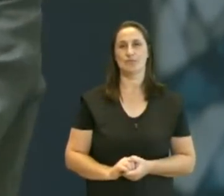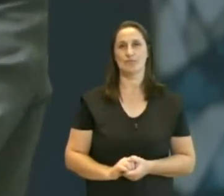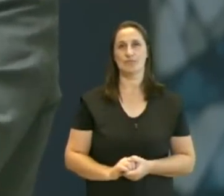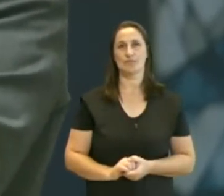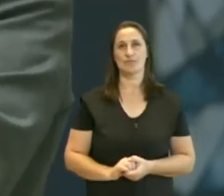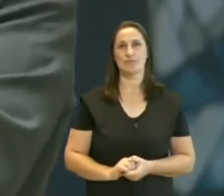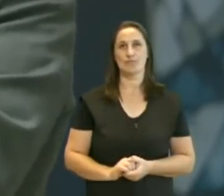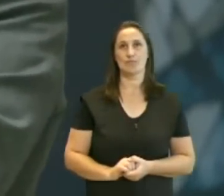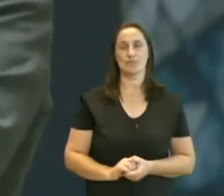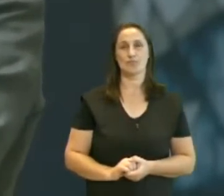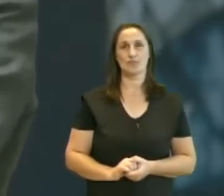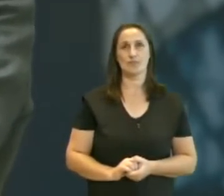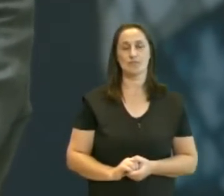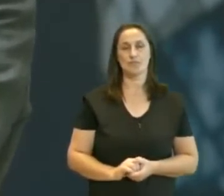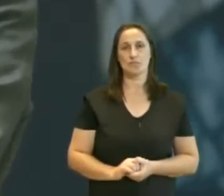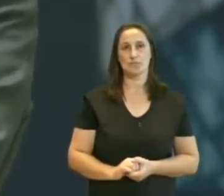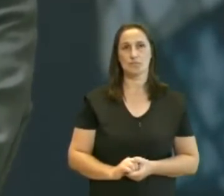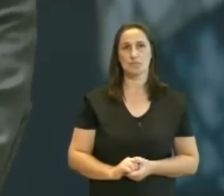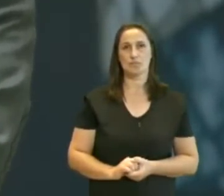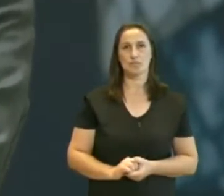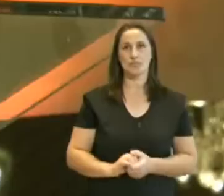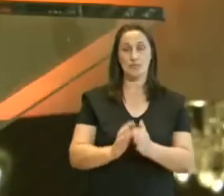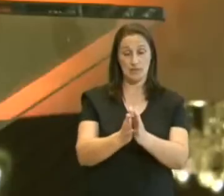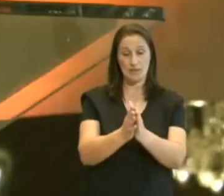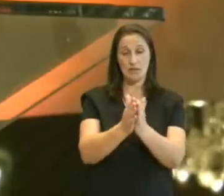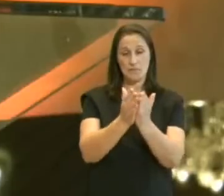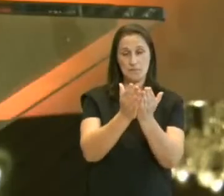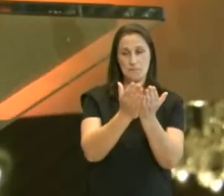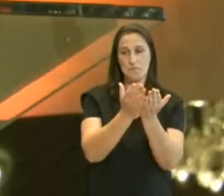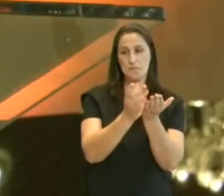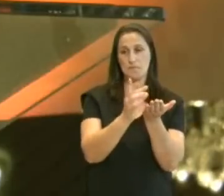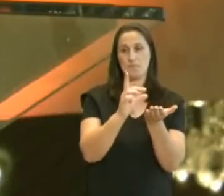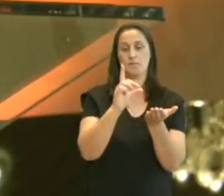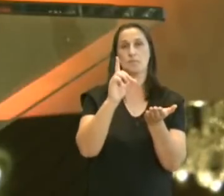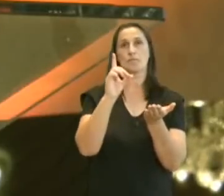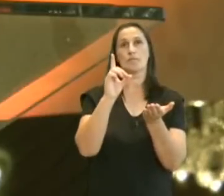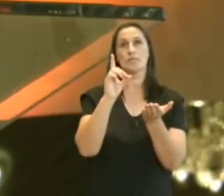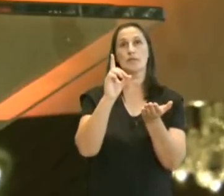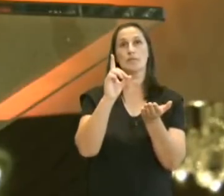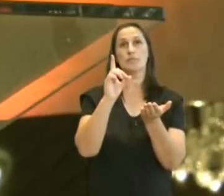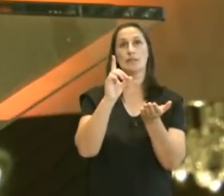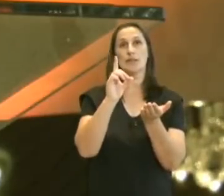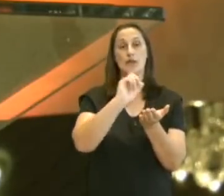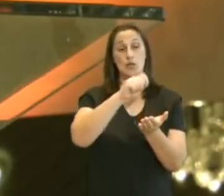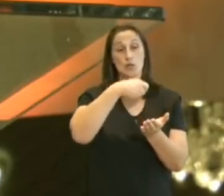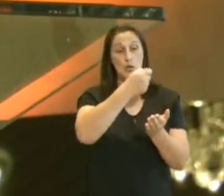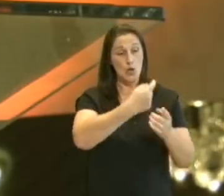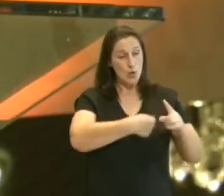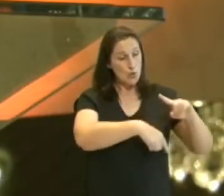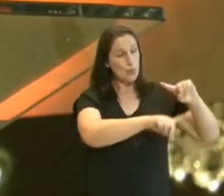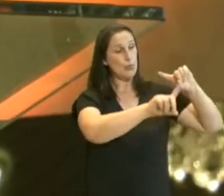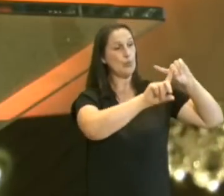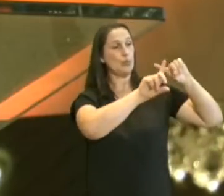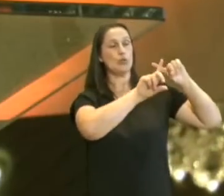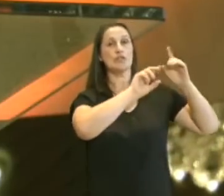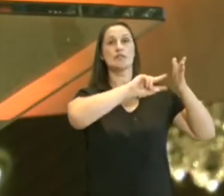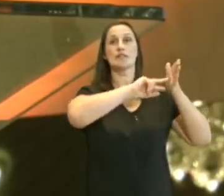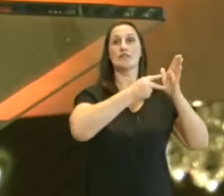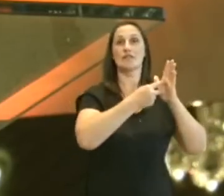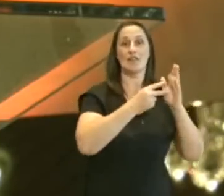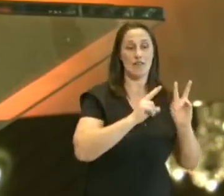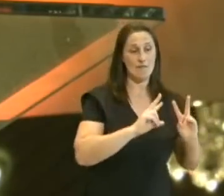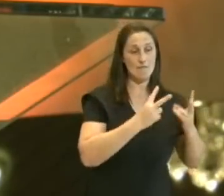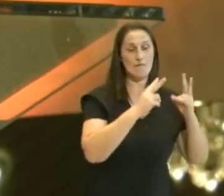Na verdade, à luz da Bíblia, a cruz era a verdadeira vitória sobre todos